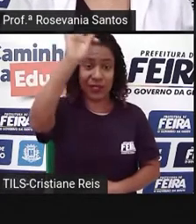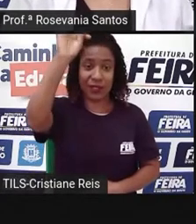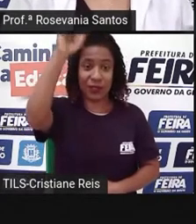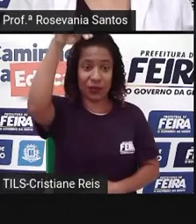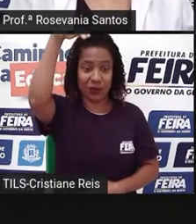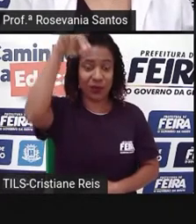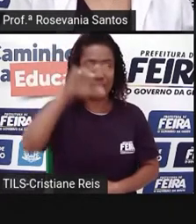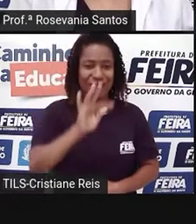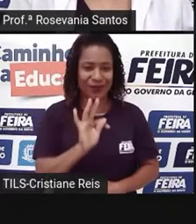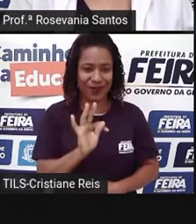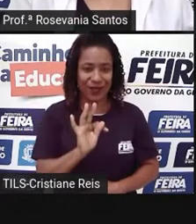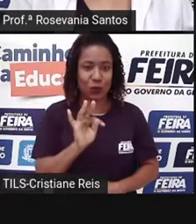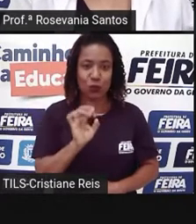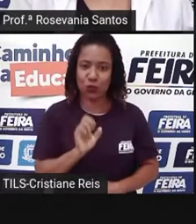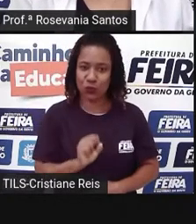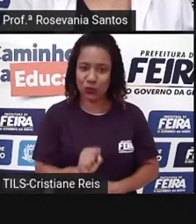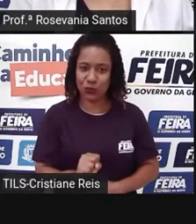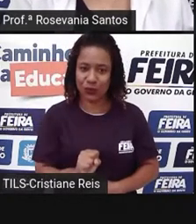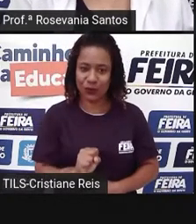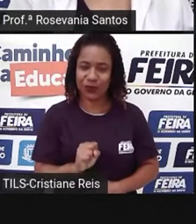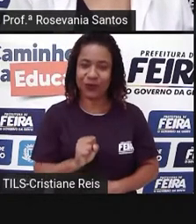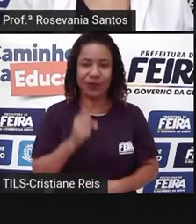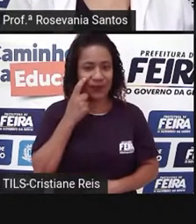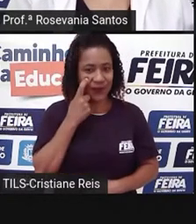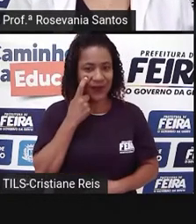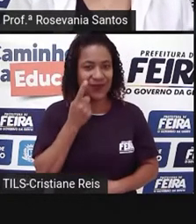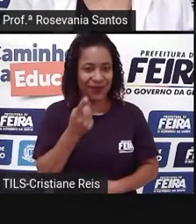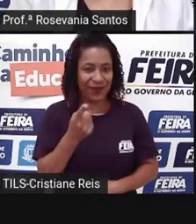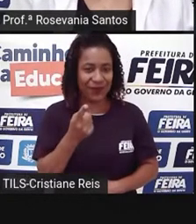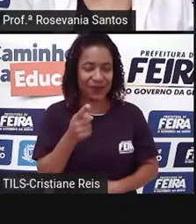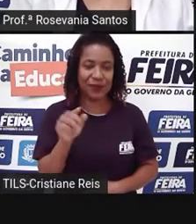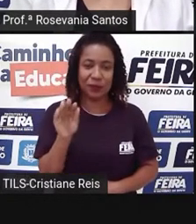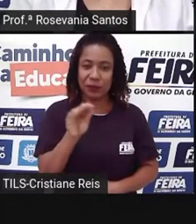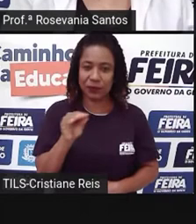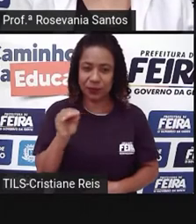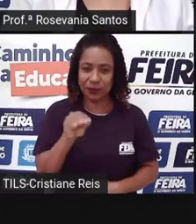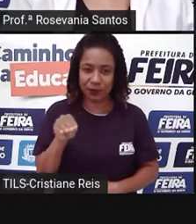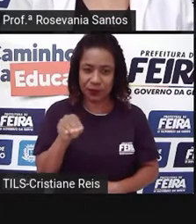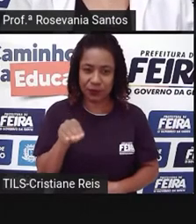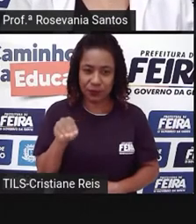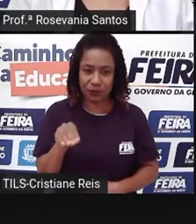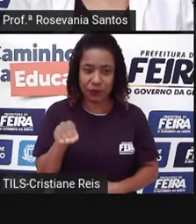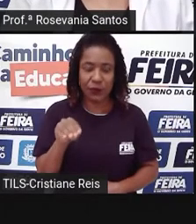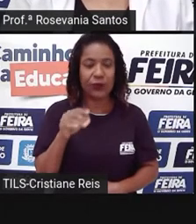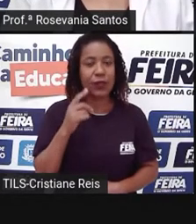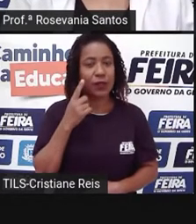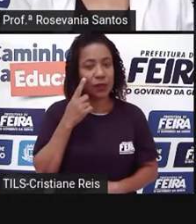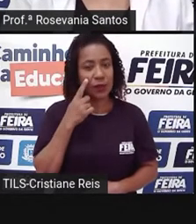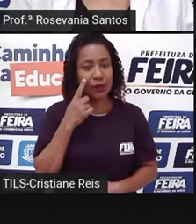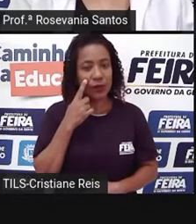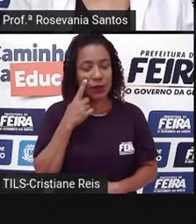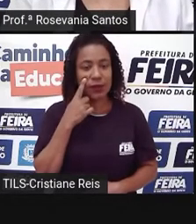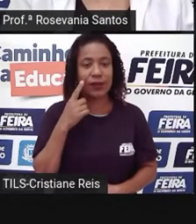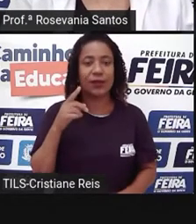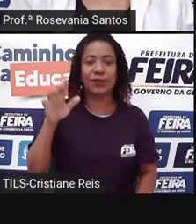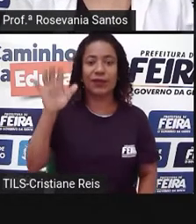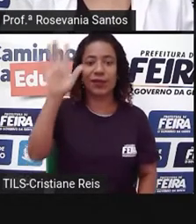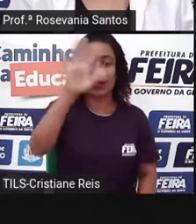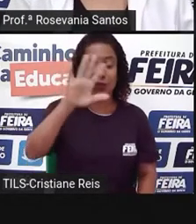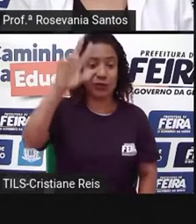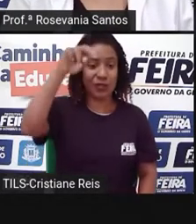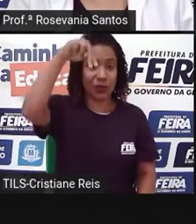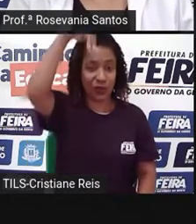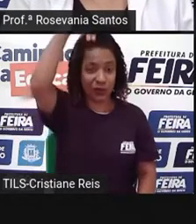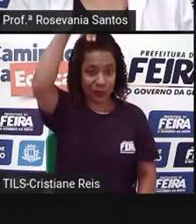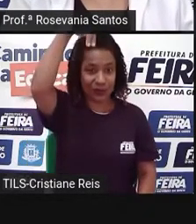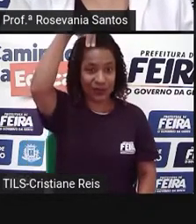aí a bolinha do mouse. O que é que eu tenho aqui? Uma parte na zona temperada norte, que é